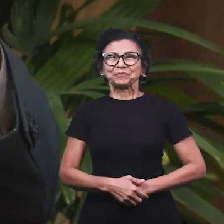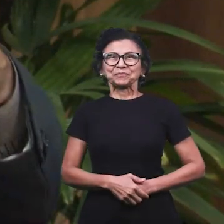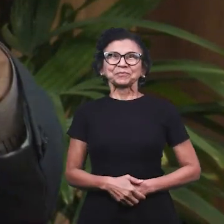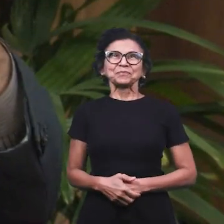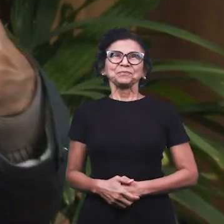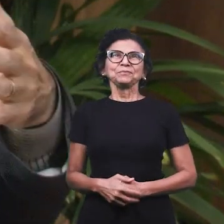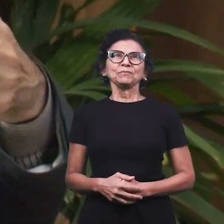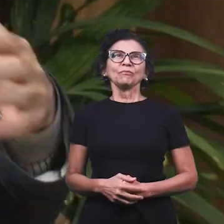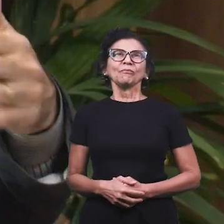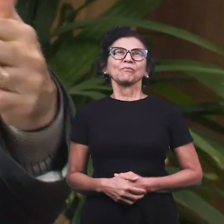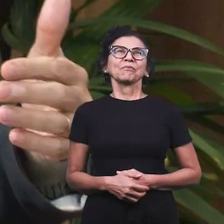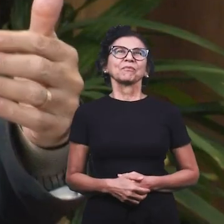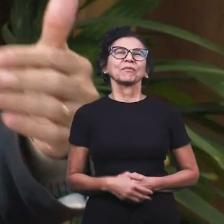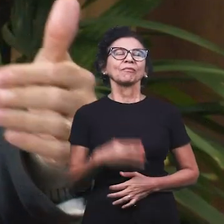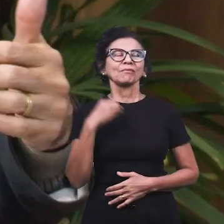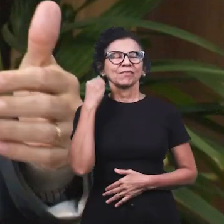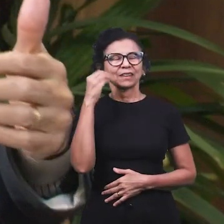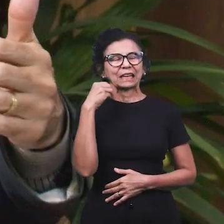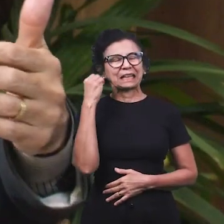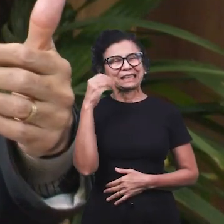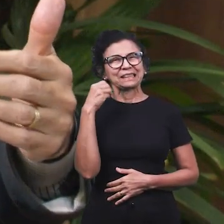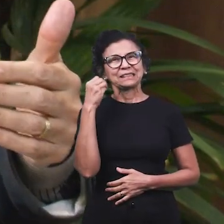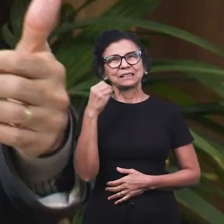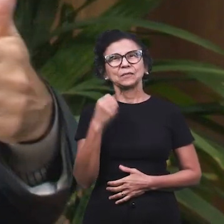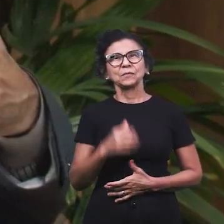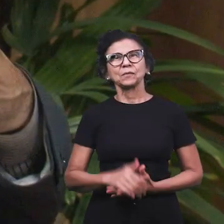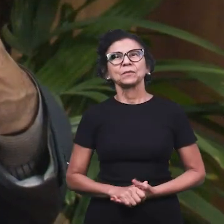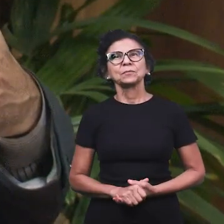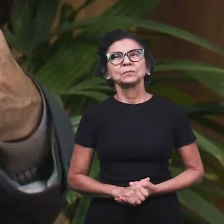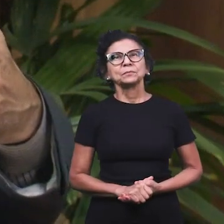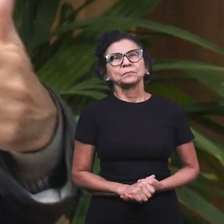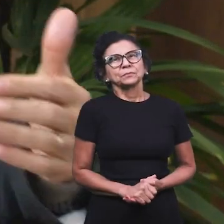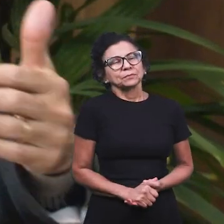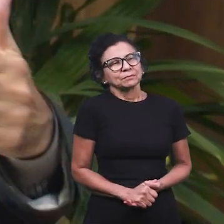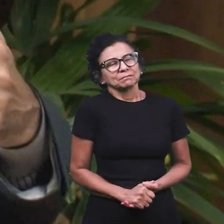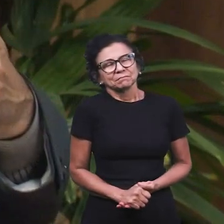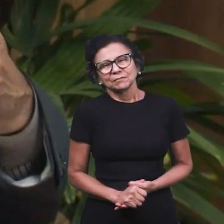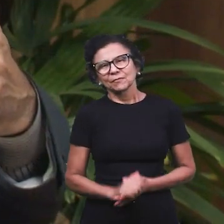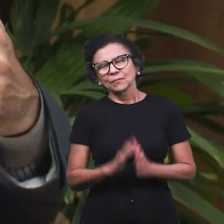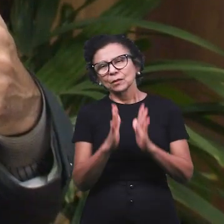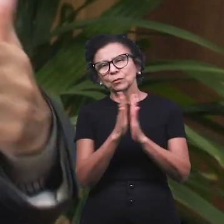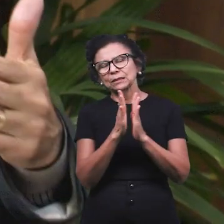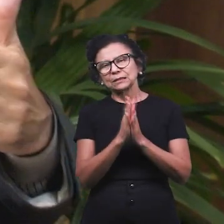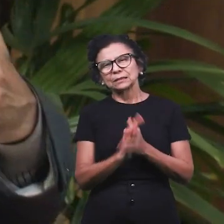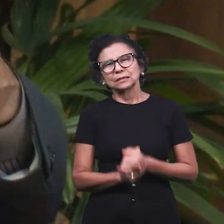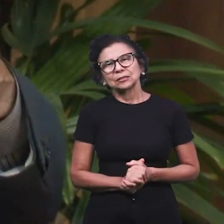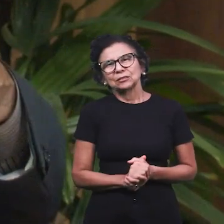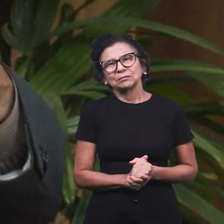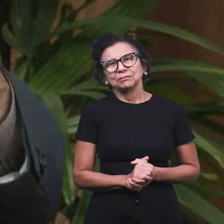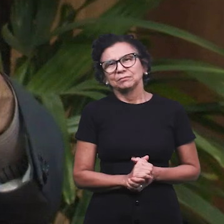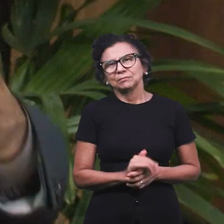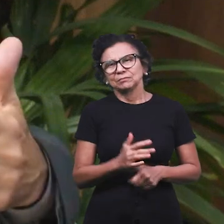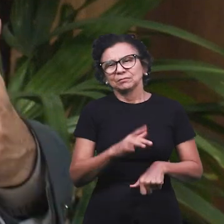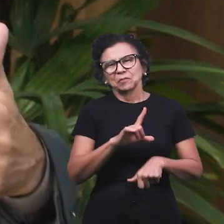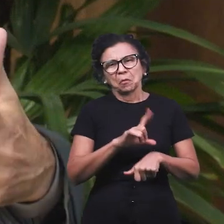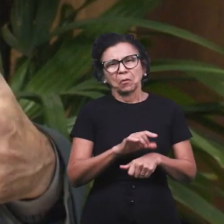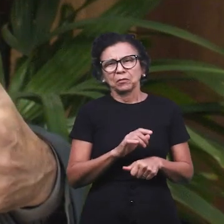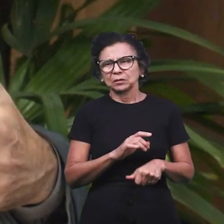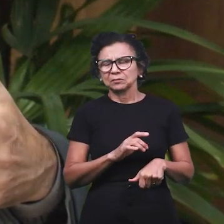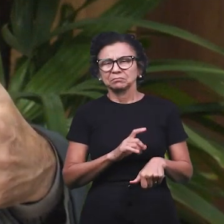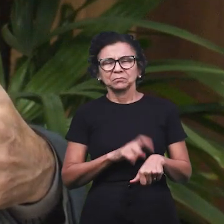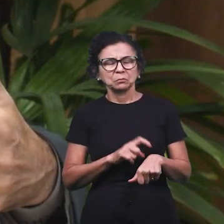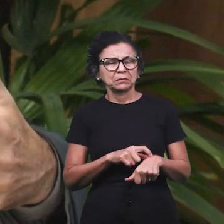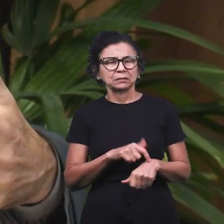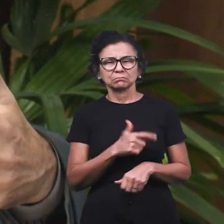vida e foi uma grande experiência. Então, a oração, ela não tem hora, ela não tem momento. Você precisa falar